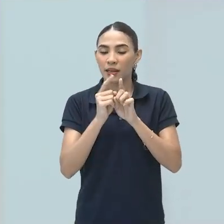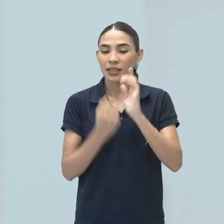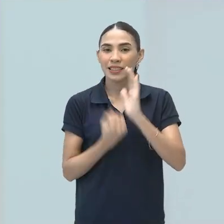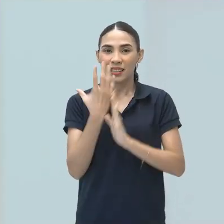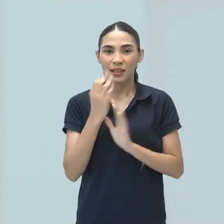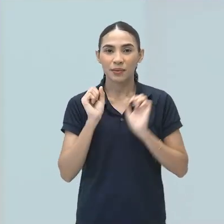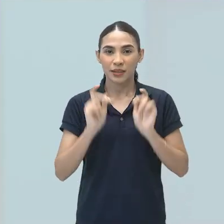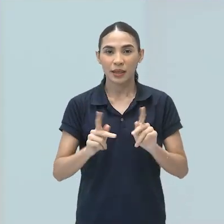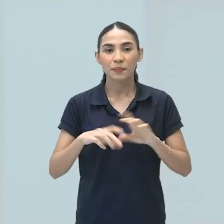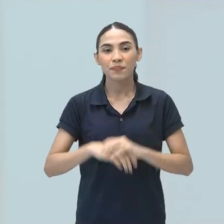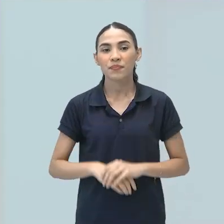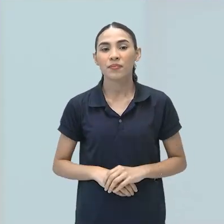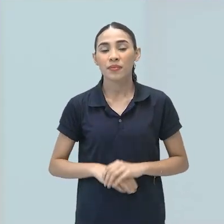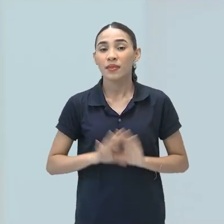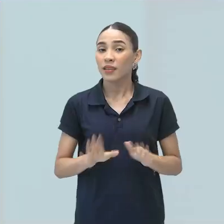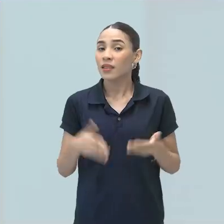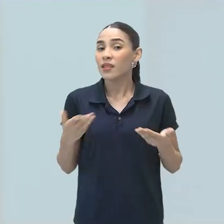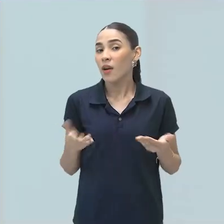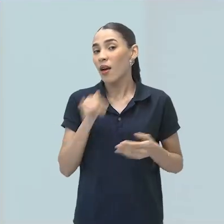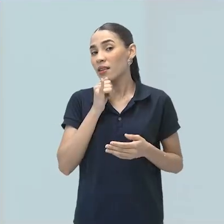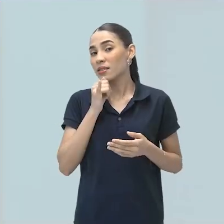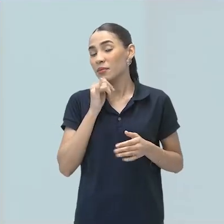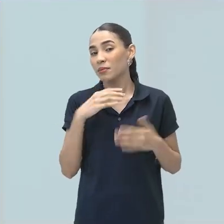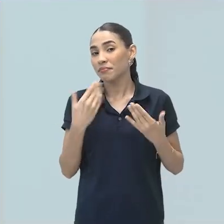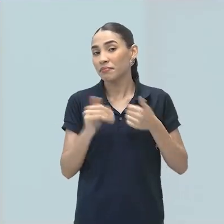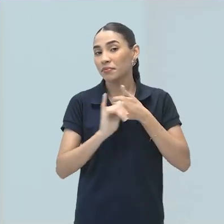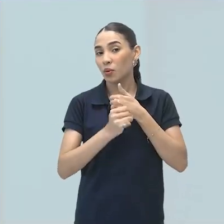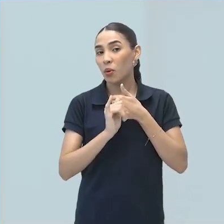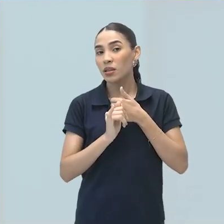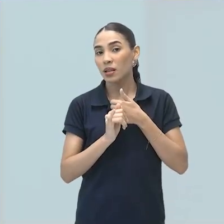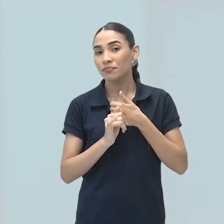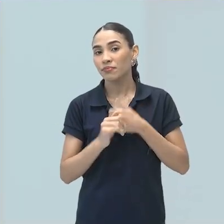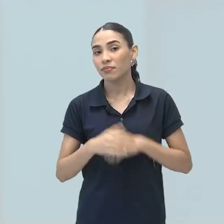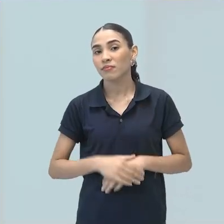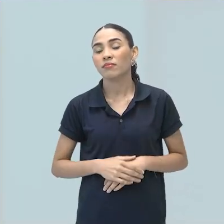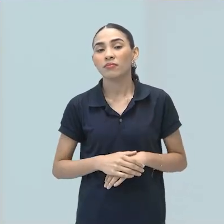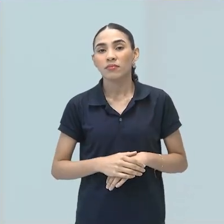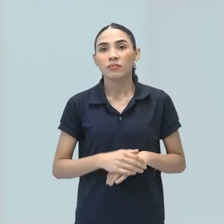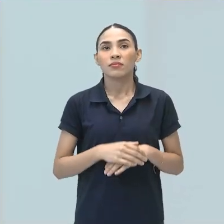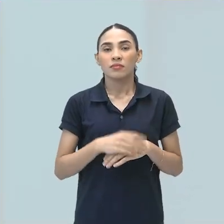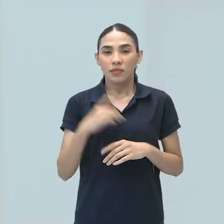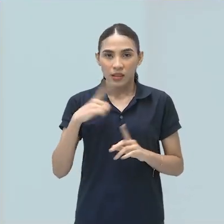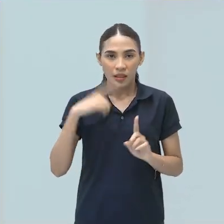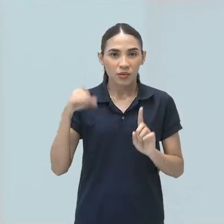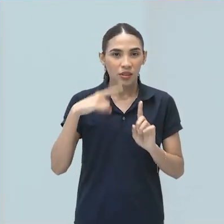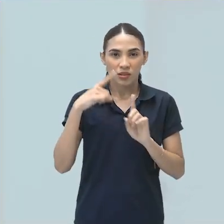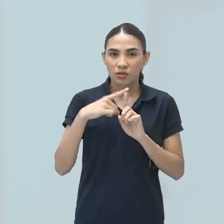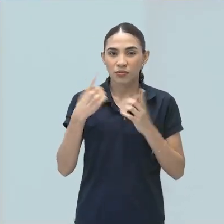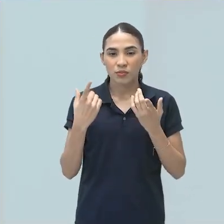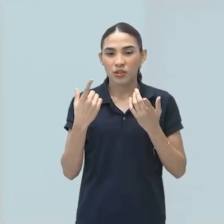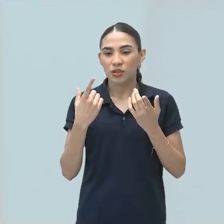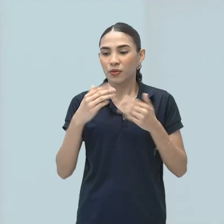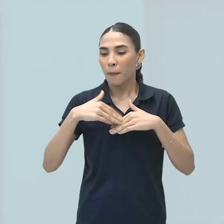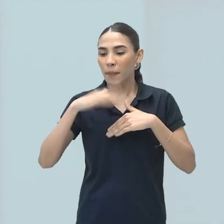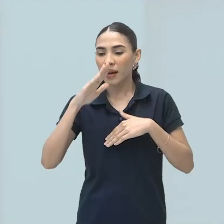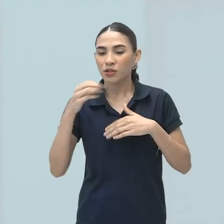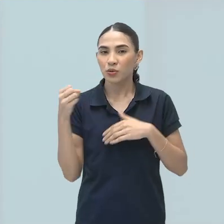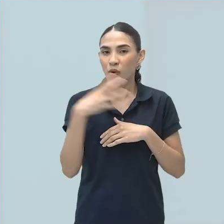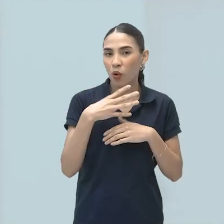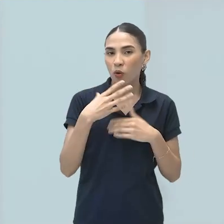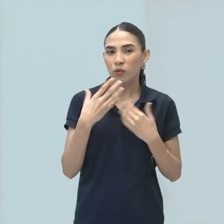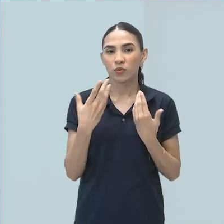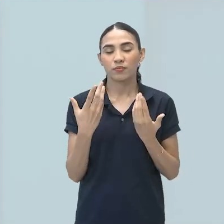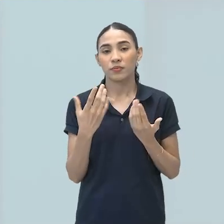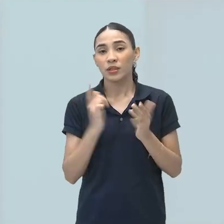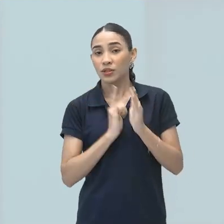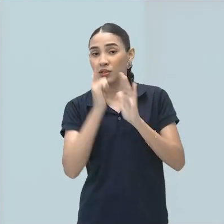constituir. Então, digamos que uma crônica, né, com esse entendimento mais moderno, mais atual, né, como